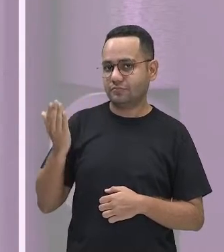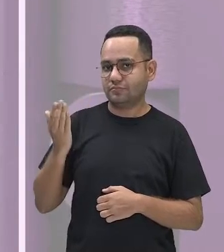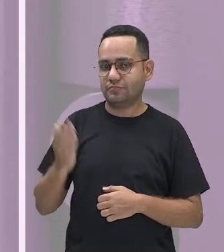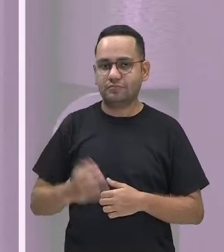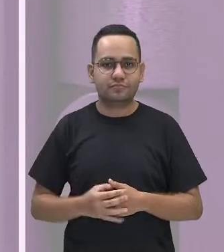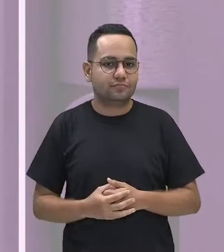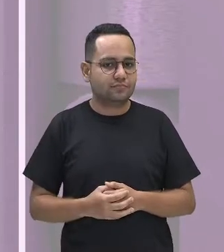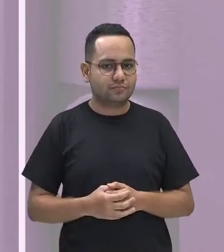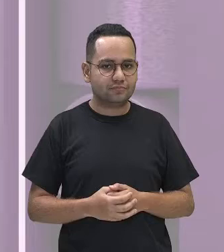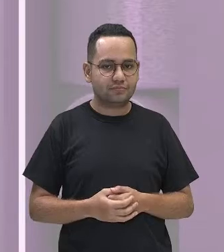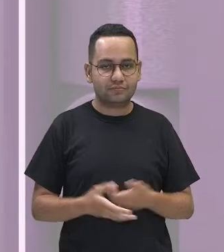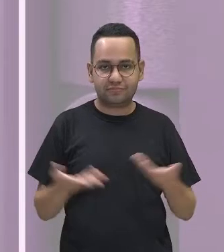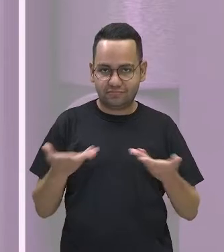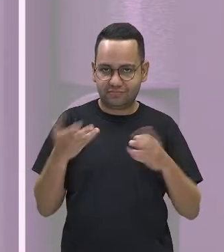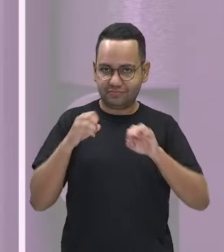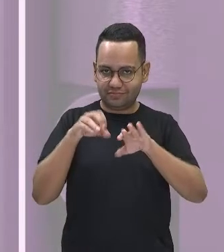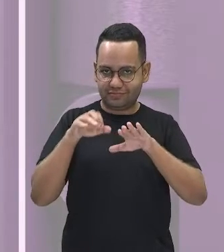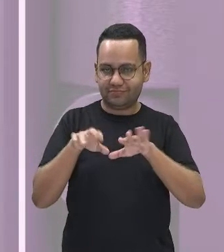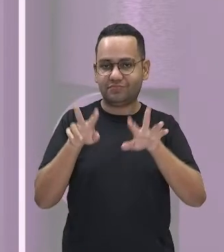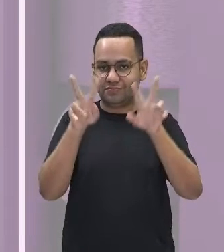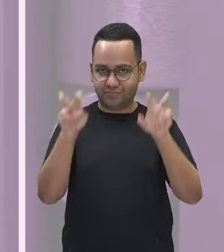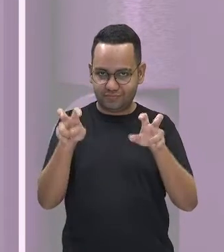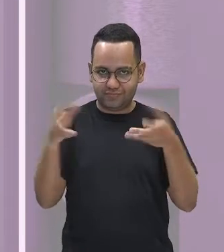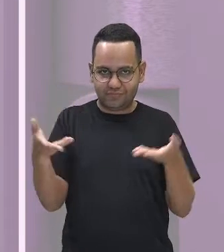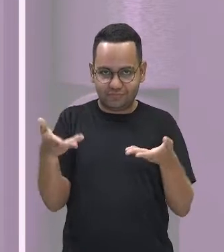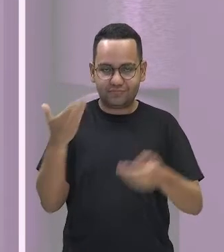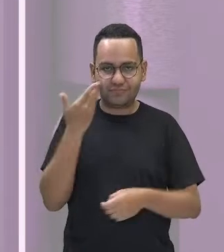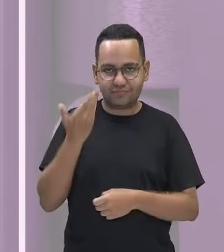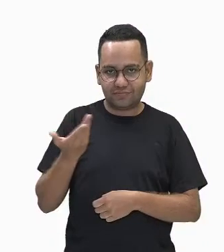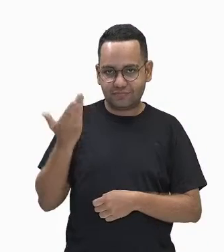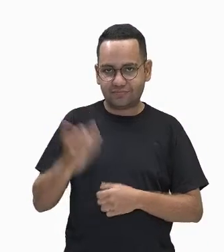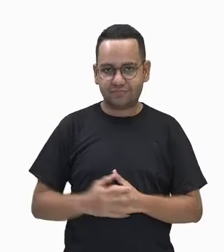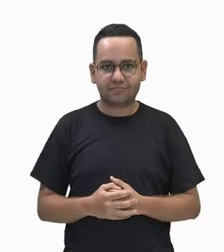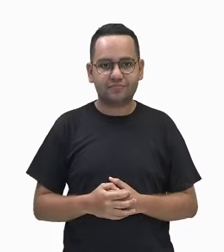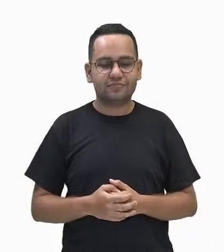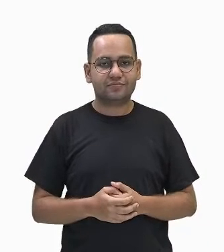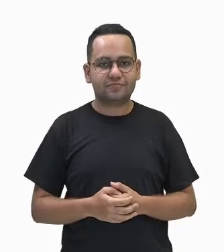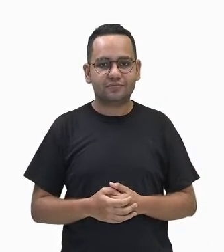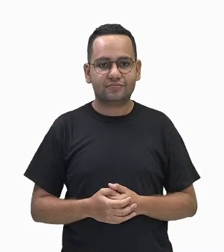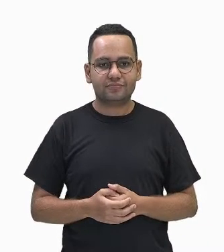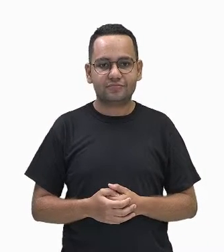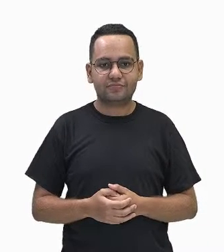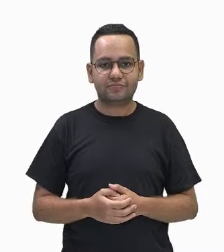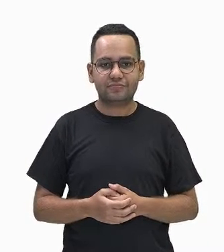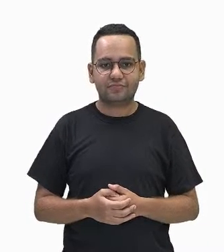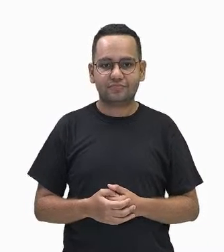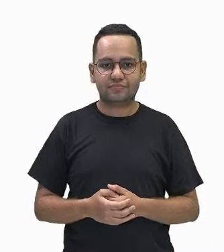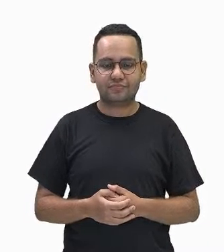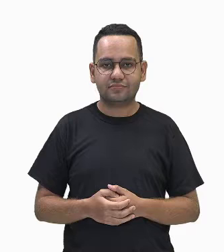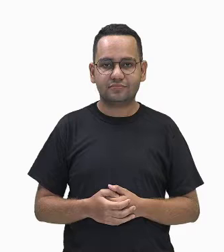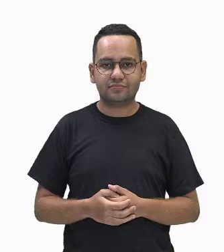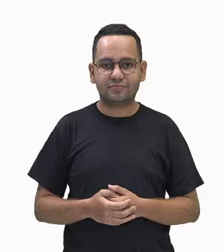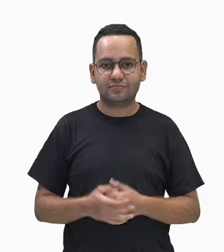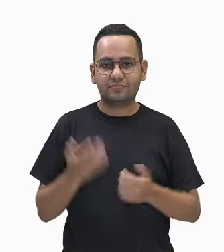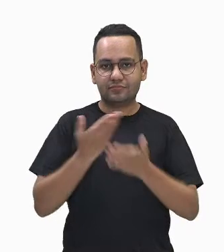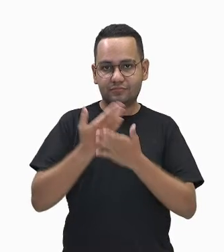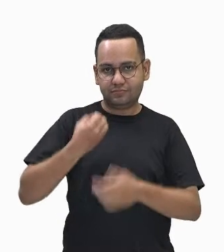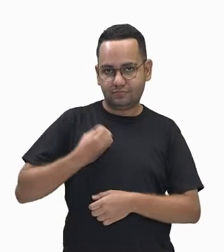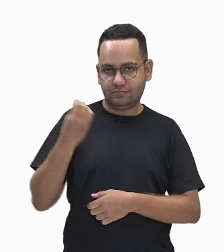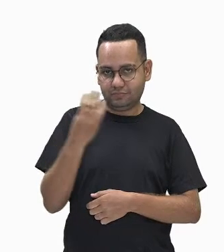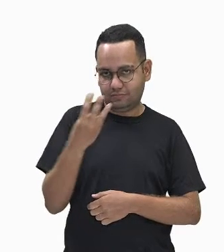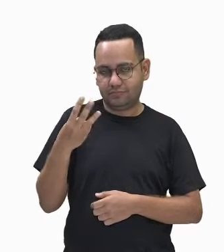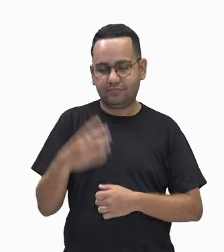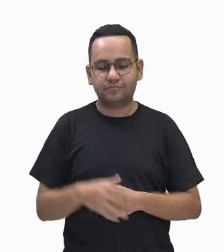Malta e estarei ministrando então o objeto de conhecimento dessa aula. Vamos então verificar qual é? Essa aula é a de